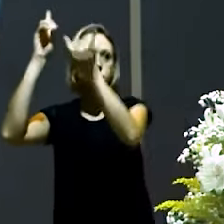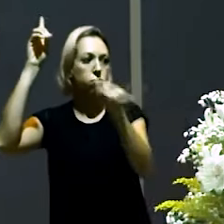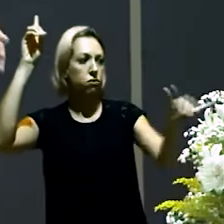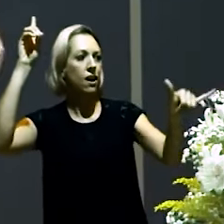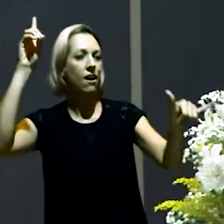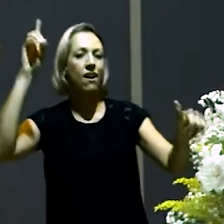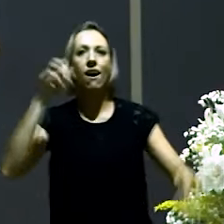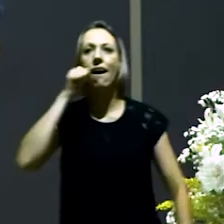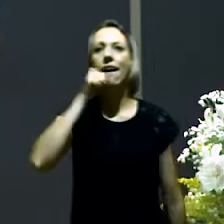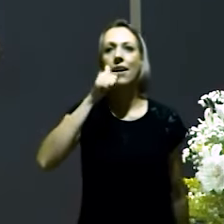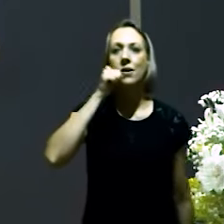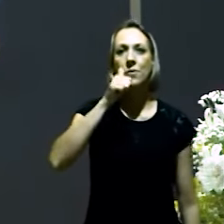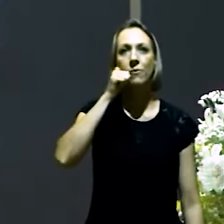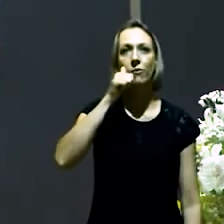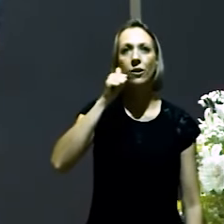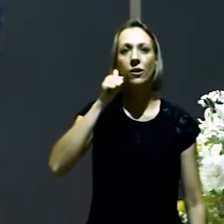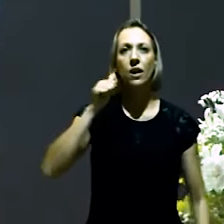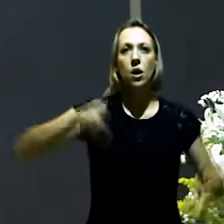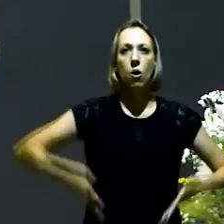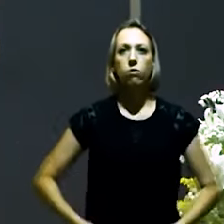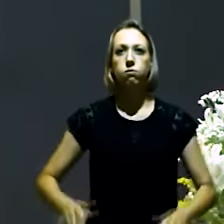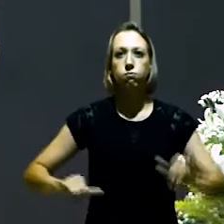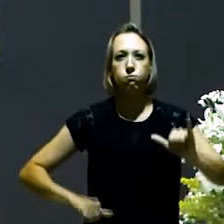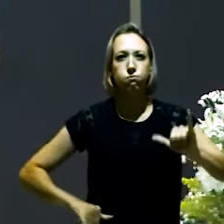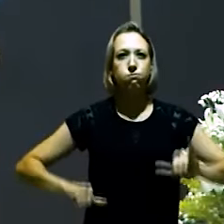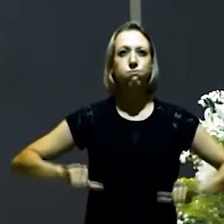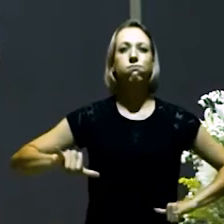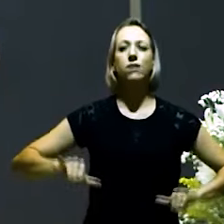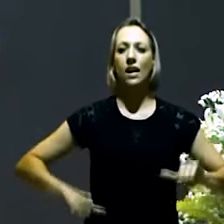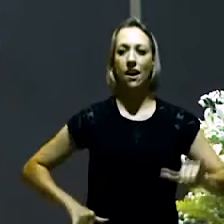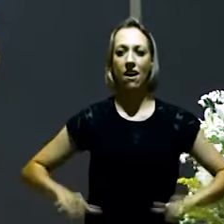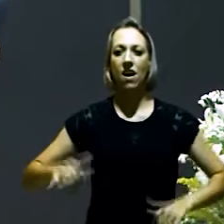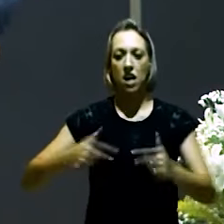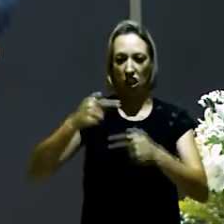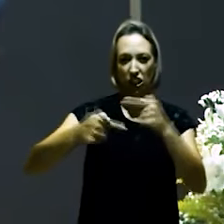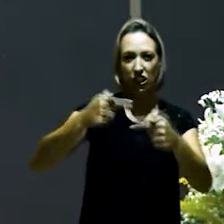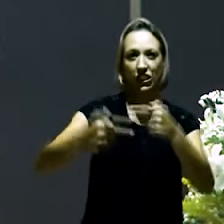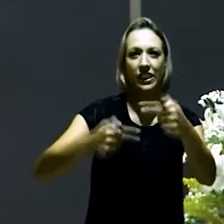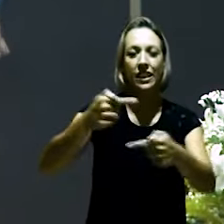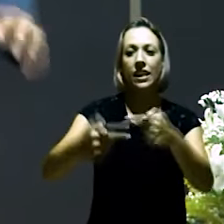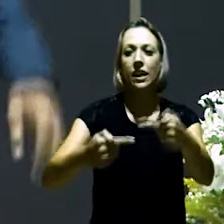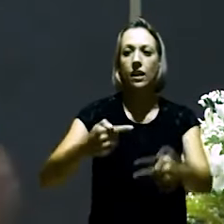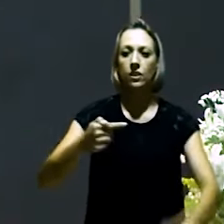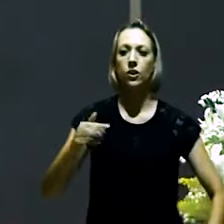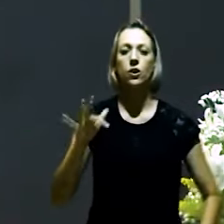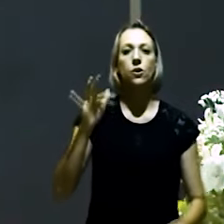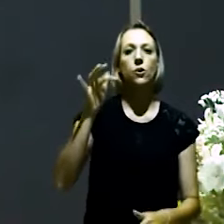um que vai esmagar a tua cabeça. Você até pode ferir o calcanhar, porque é